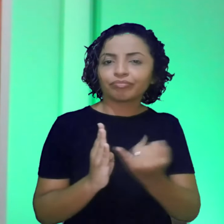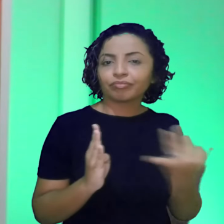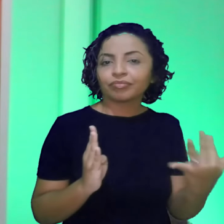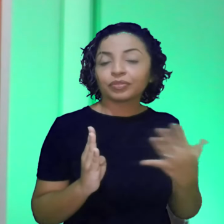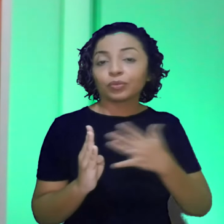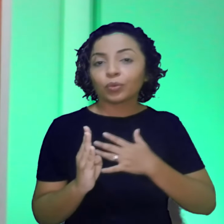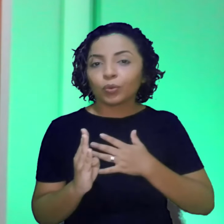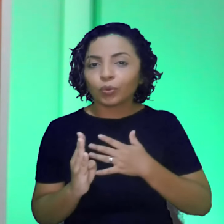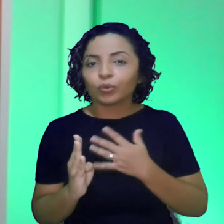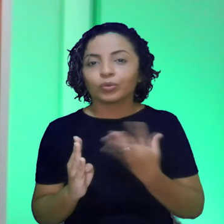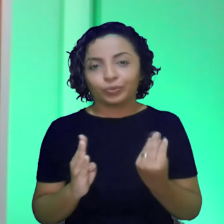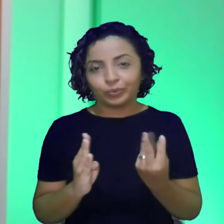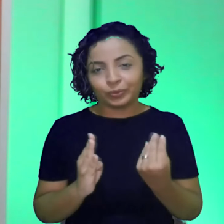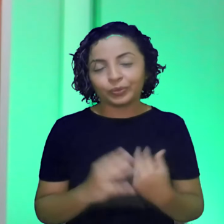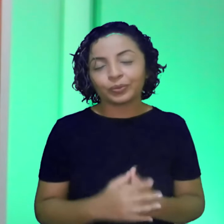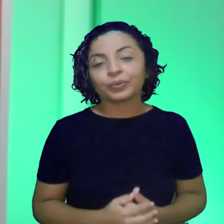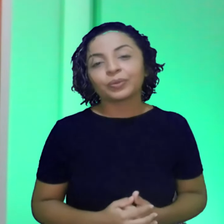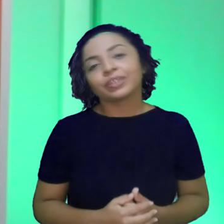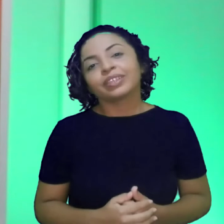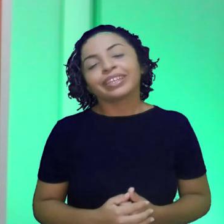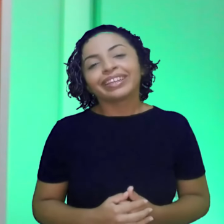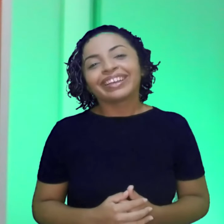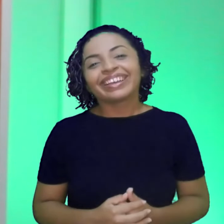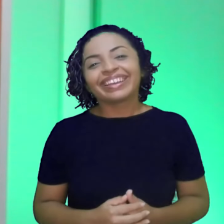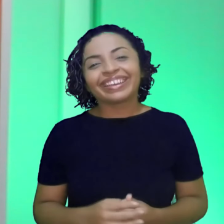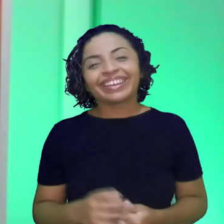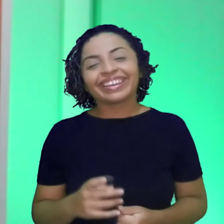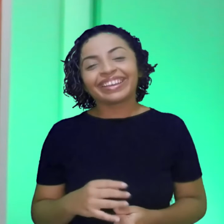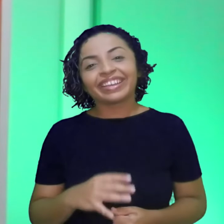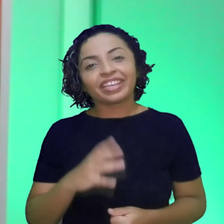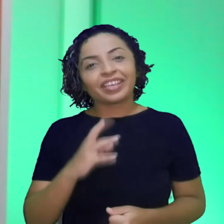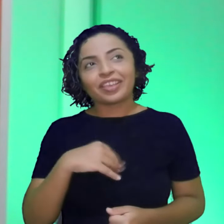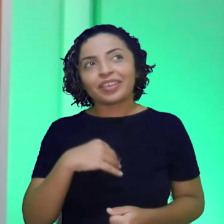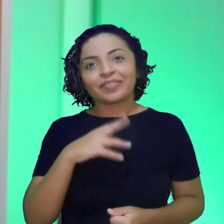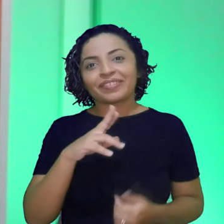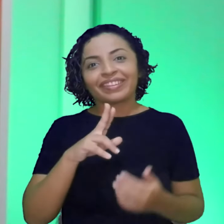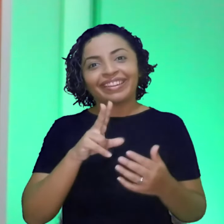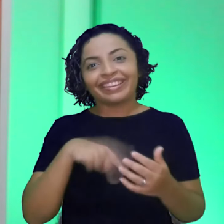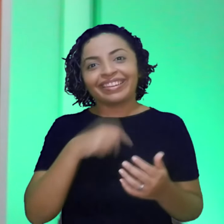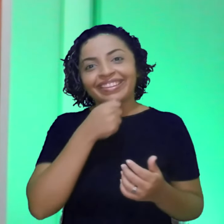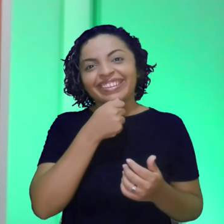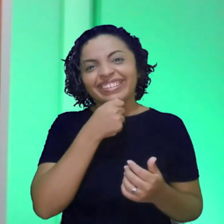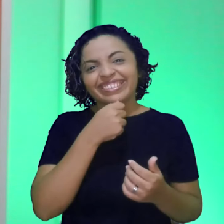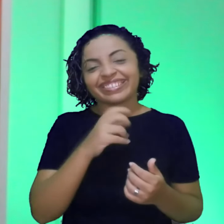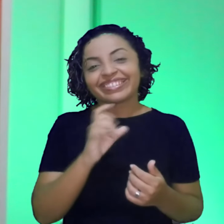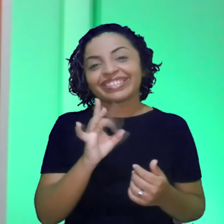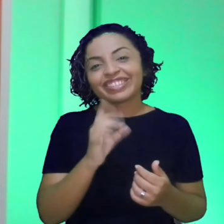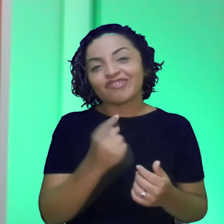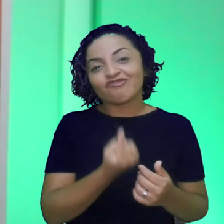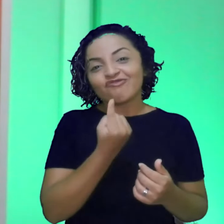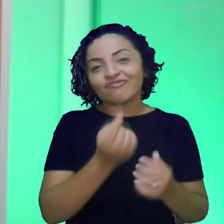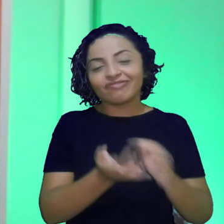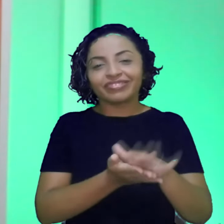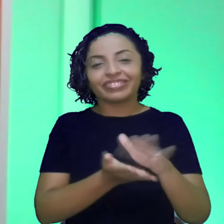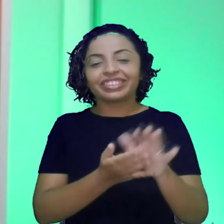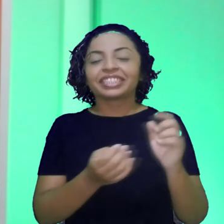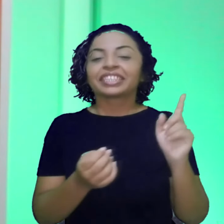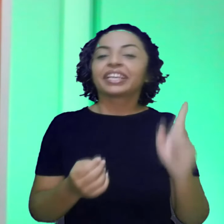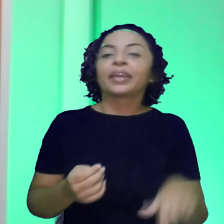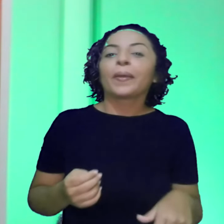dessa coleção que eu gosto muito. Aliás, eu só li um livro deles, até porque eles só lançaram um desses, que foram os